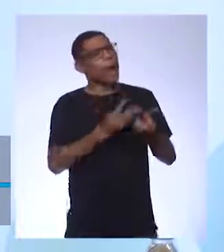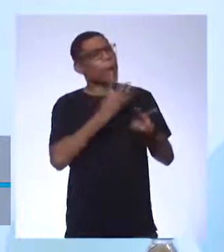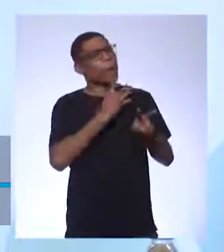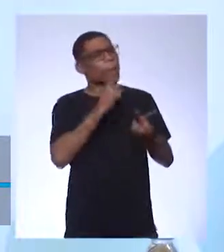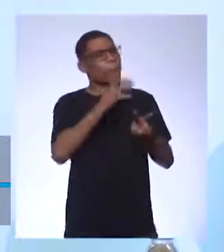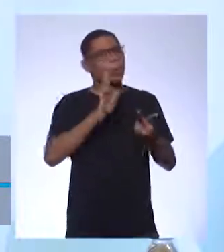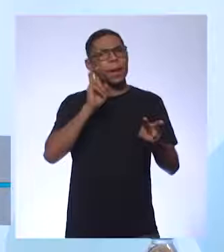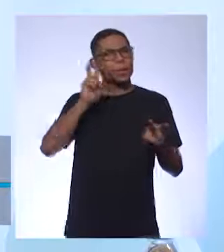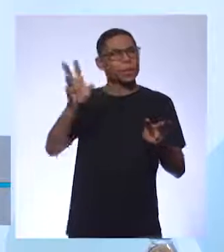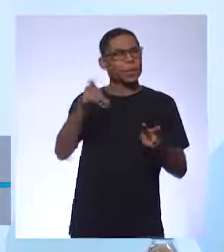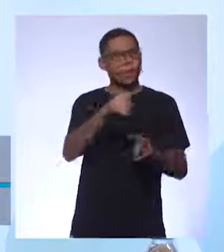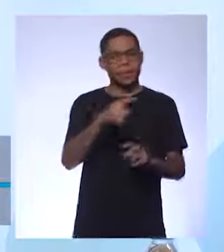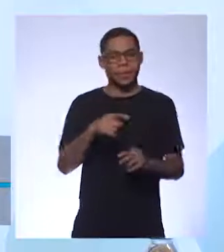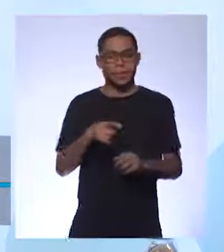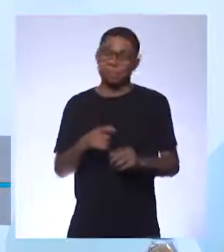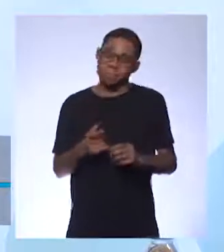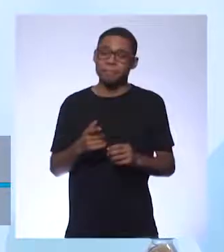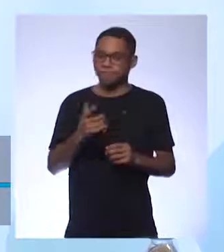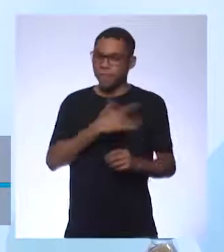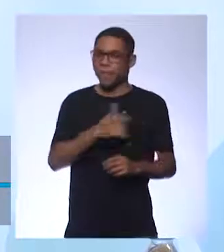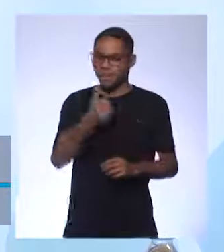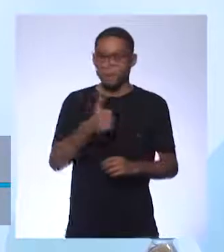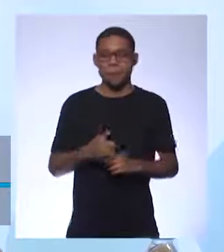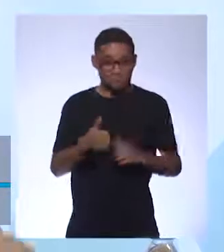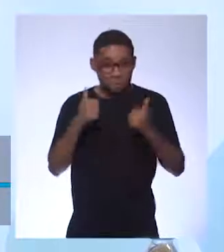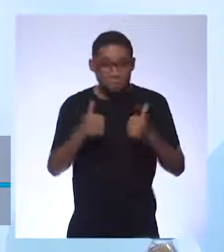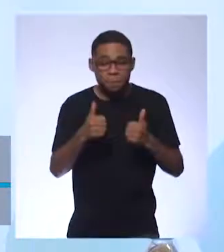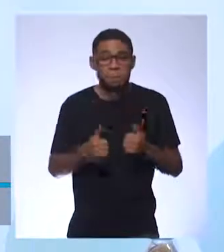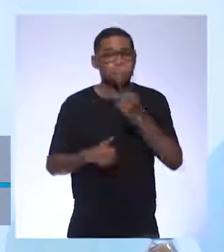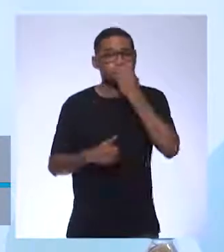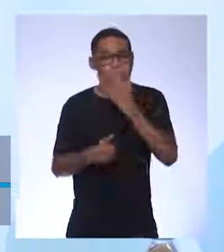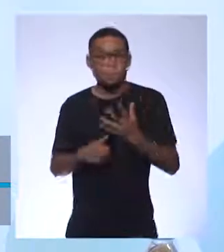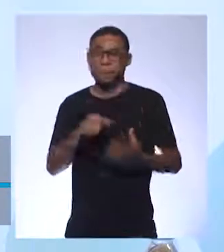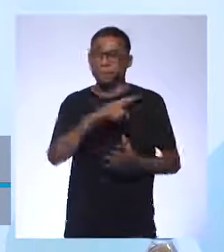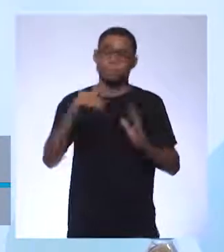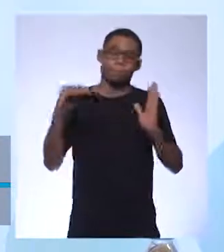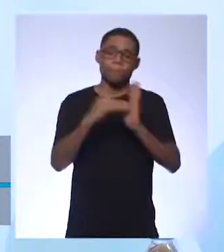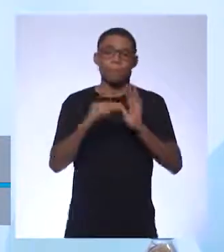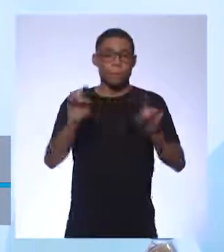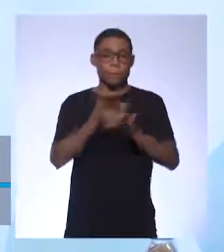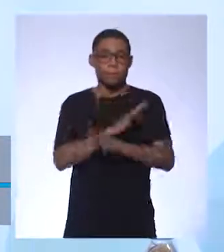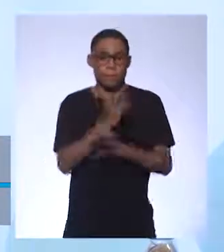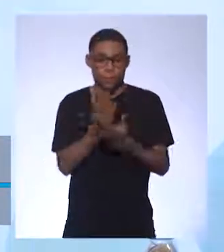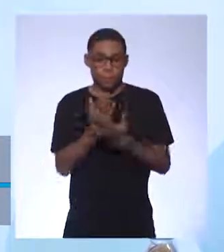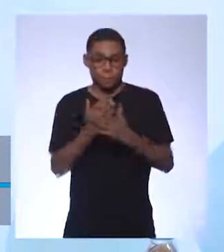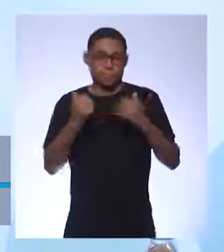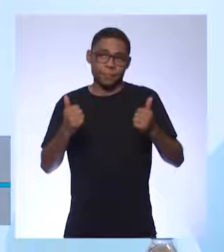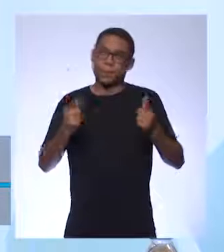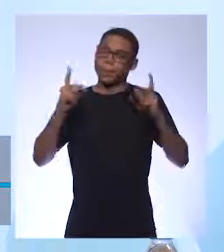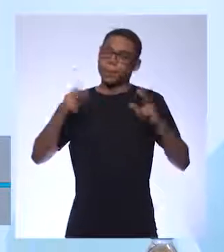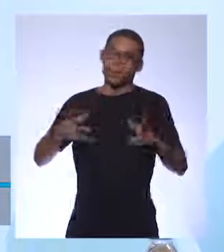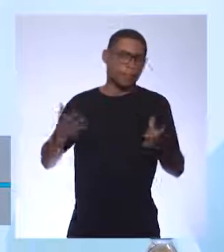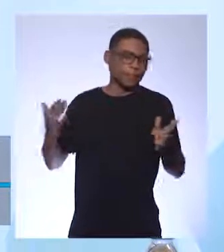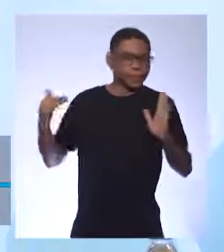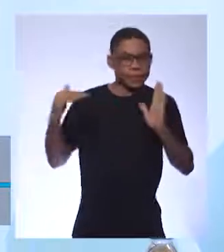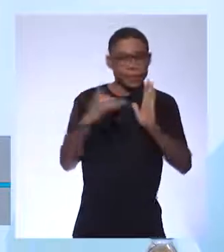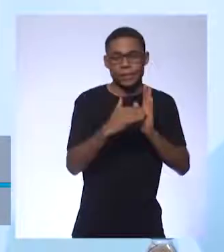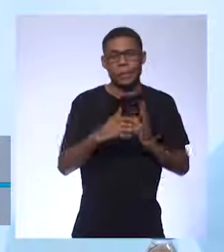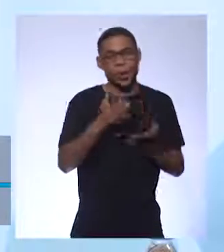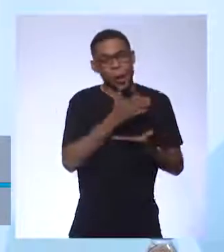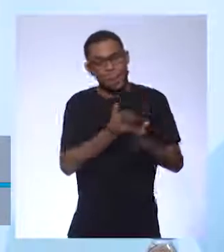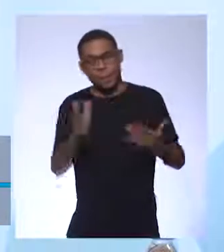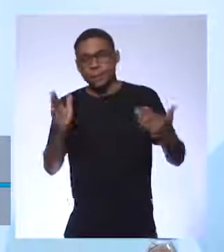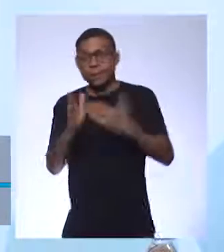identificar alguns. Então, vale a pena, certo, turma? Nós estamos chegando ao final da nossa aula. Como sempre, eu tenho